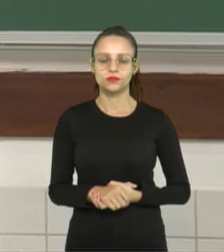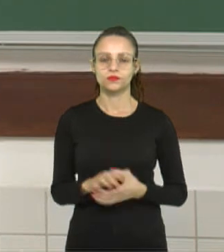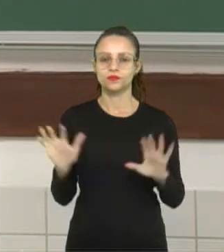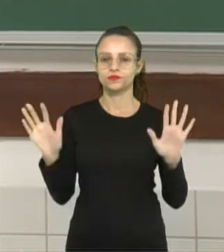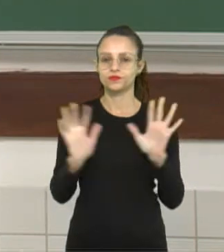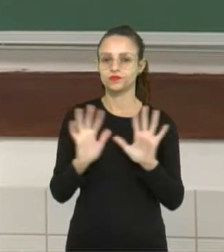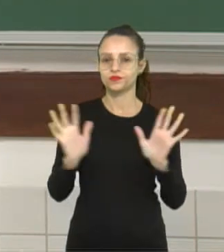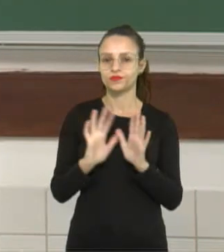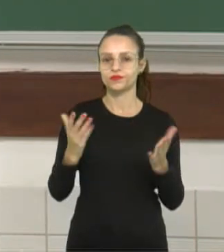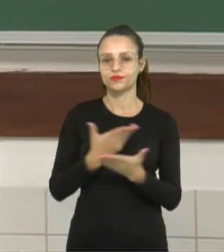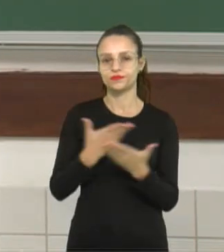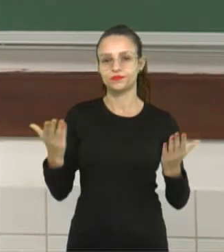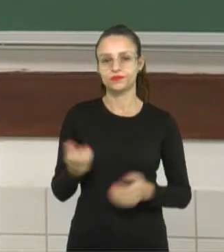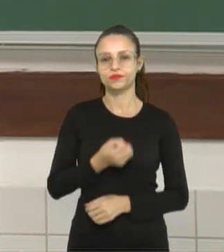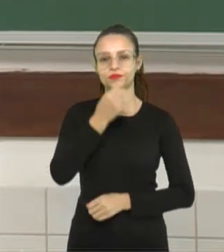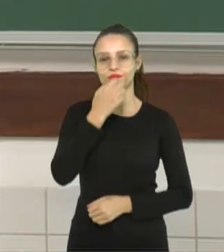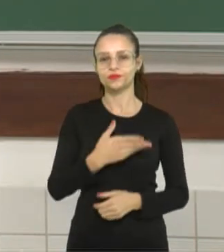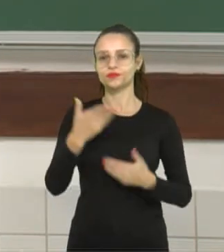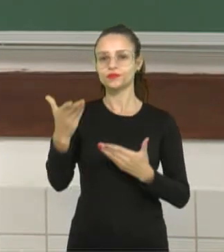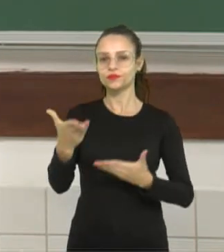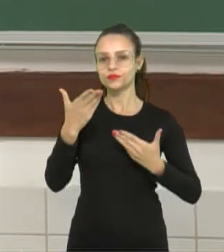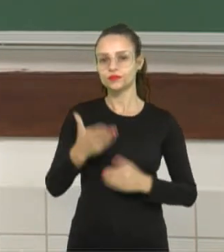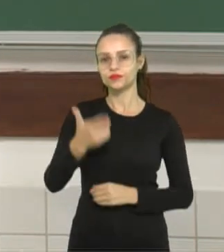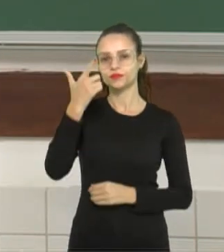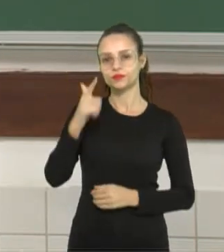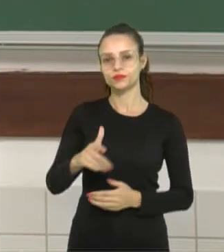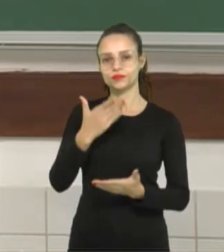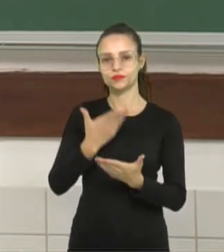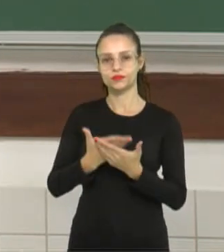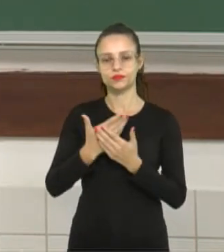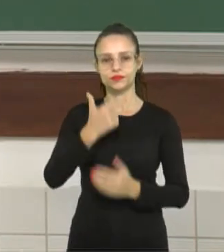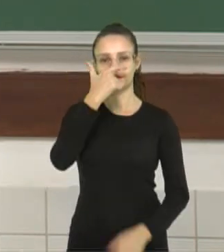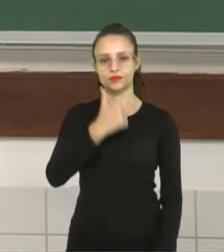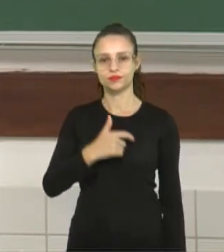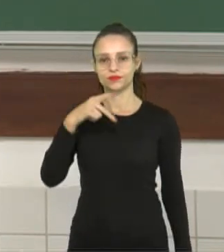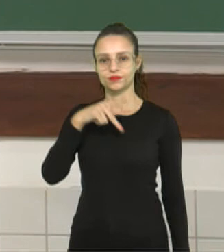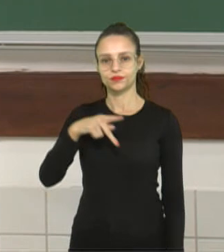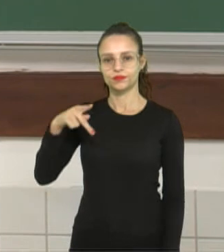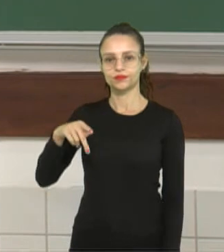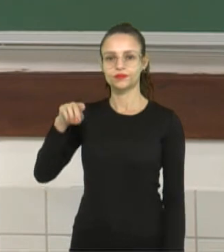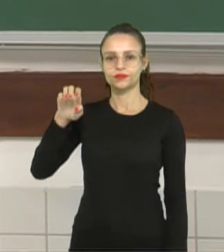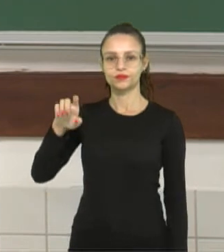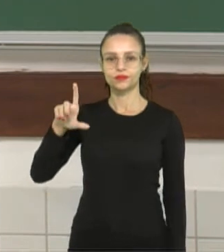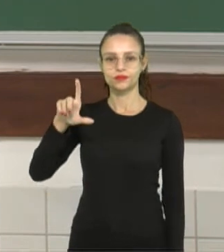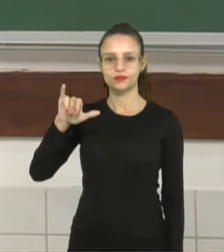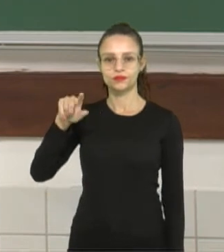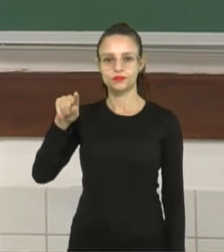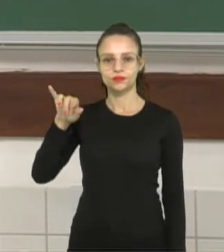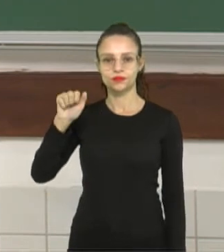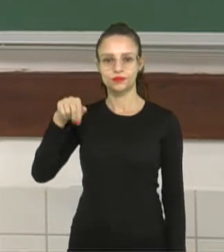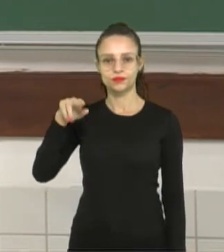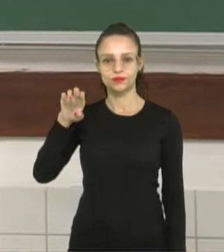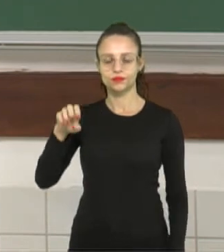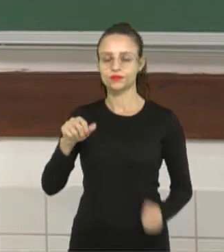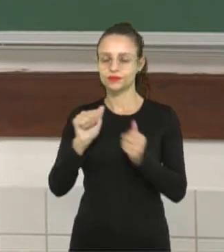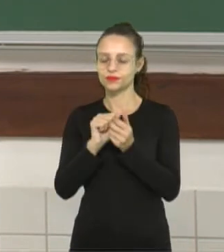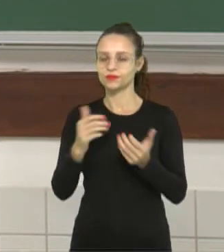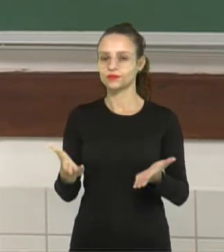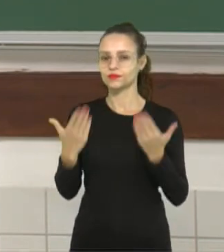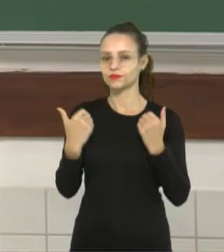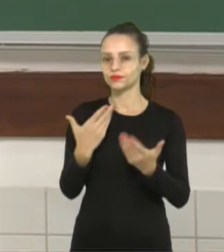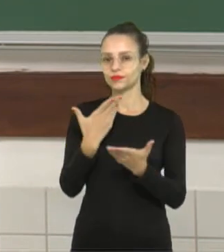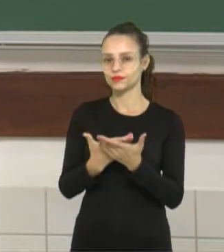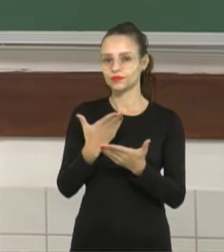Hola chicos, bienvenidos a más una clase. Soy la profesora Elisiane y juntos vamos a estudiar un poquito más